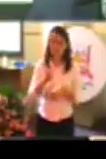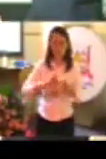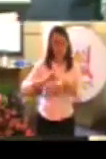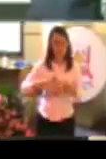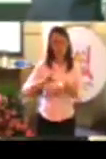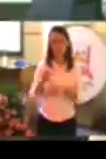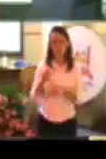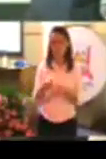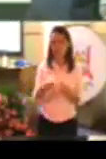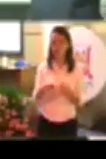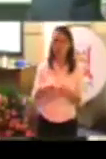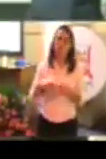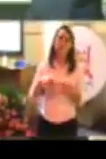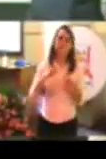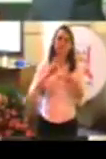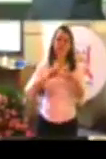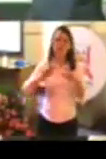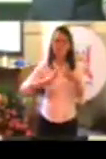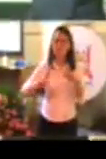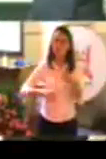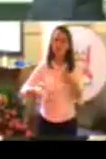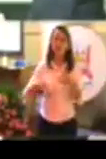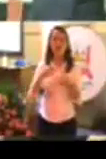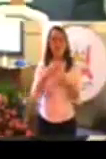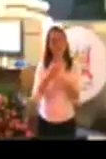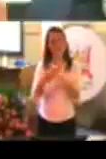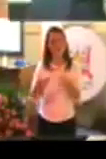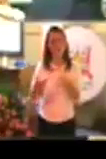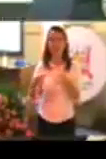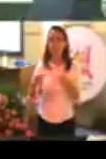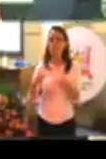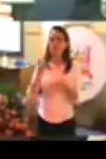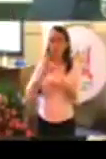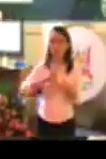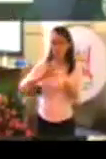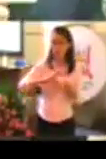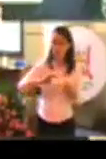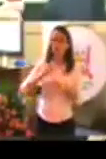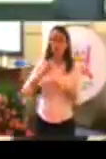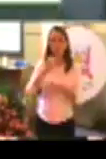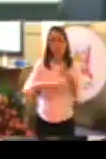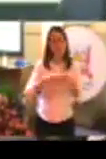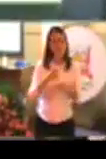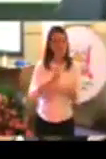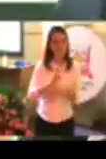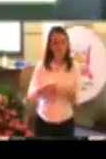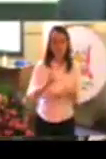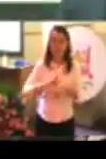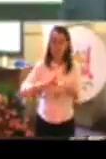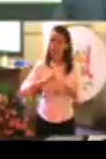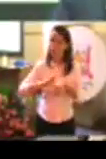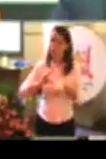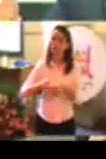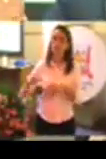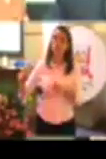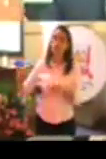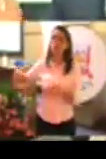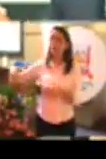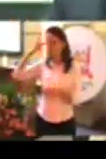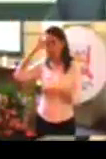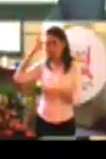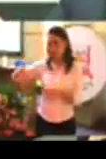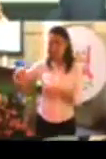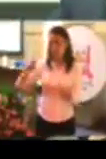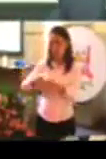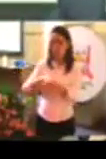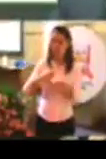Permanentemente treinados. A ENAP, a ESAF e o Instituto Rio Branco realizam cursos o ano todo, presidente, para